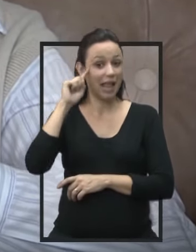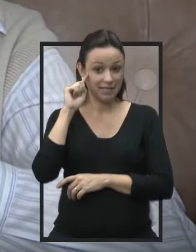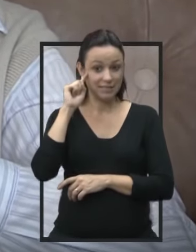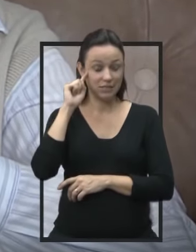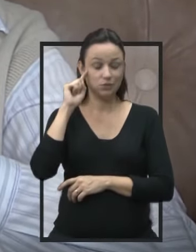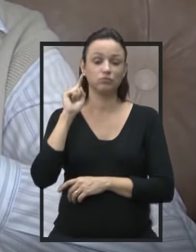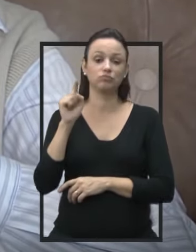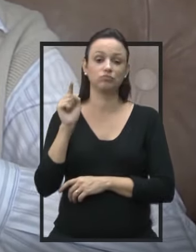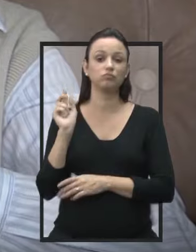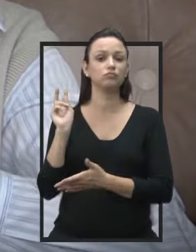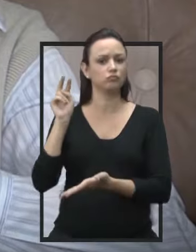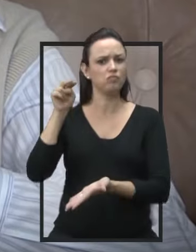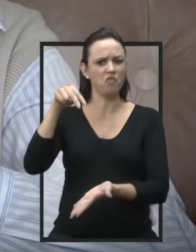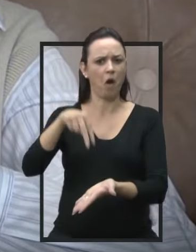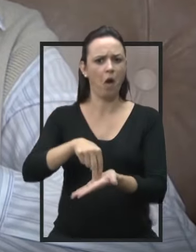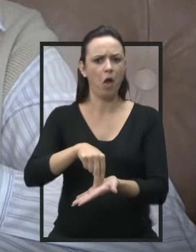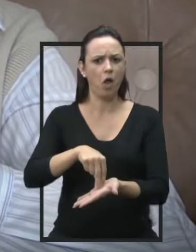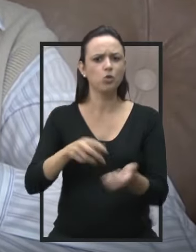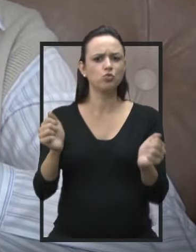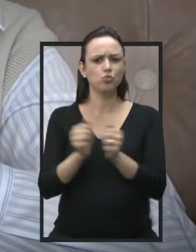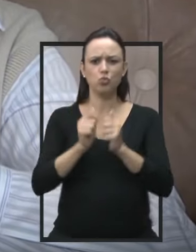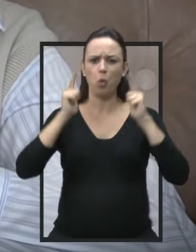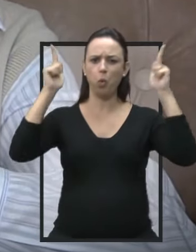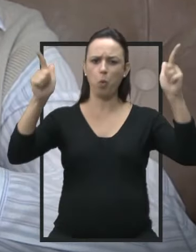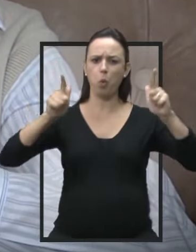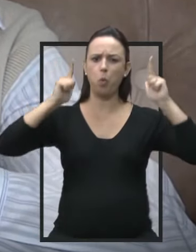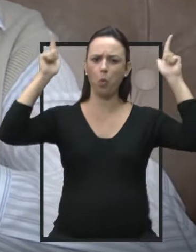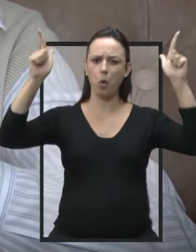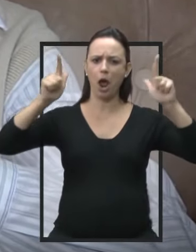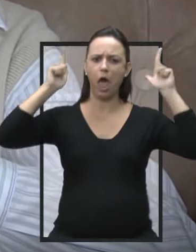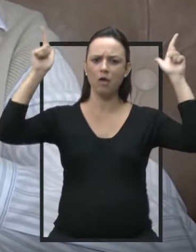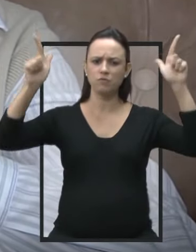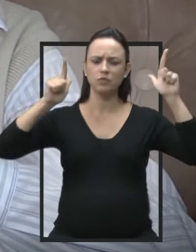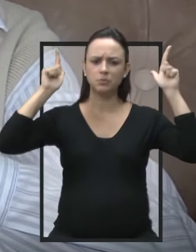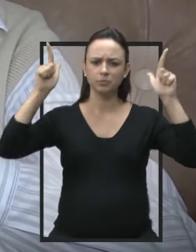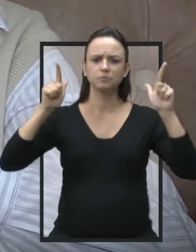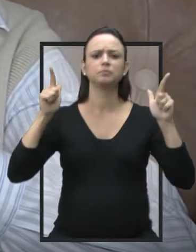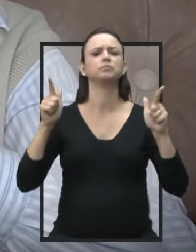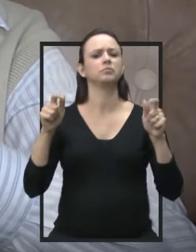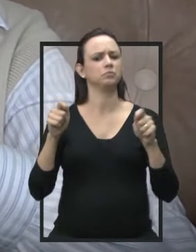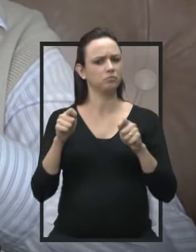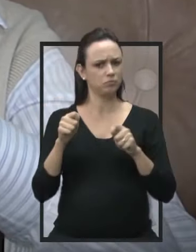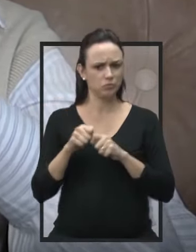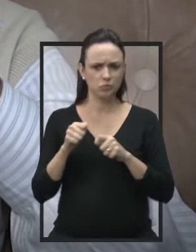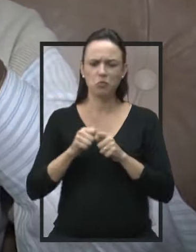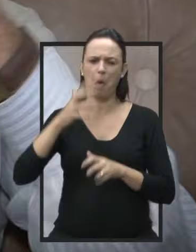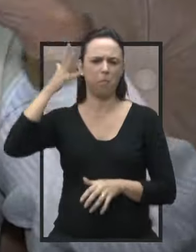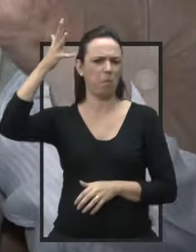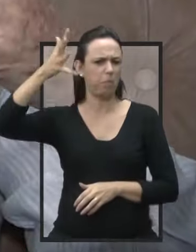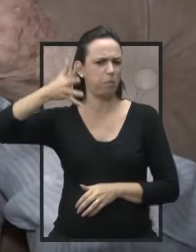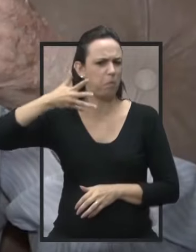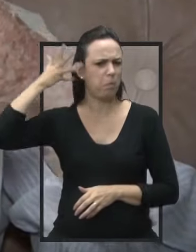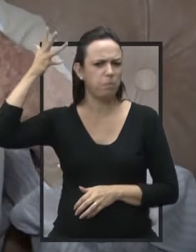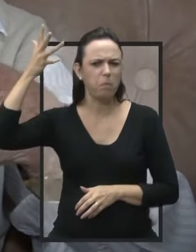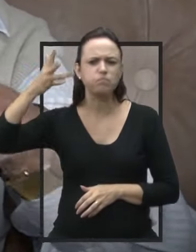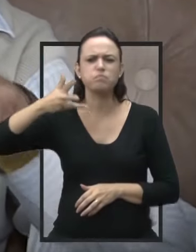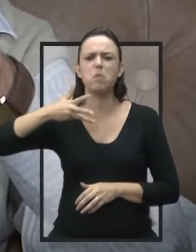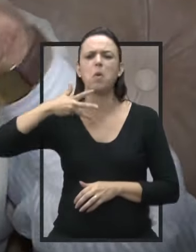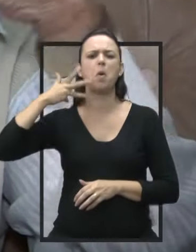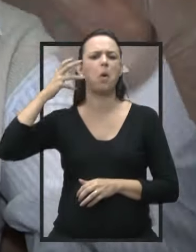Magalhães foi lá e incorporou-se à greve. Incorporou a greve e fez